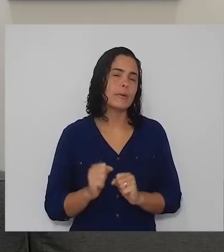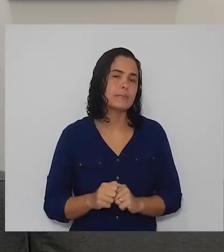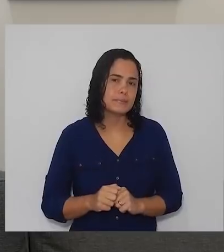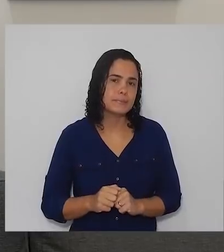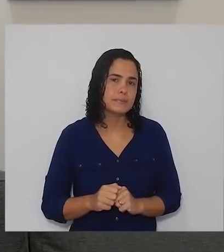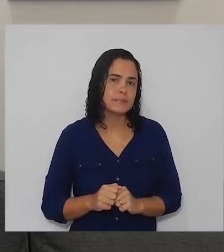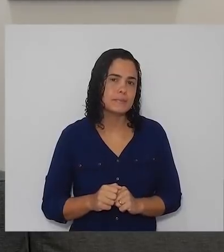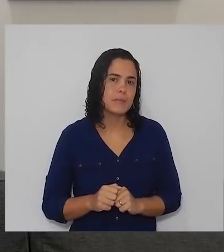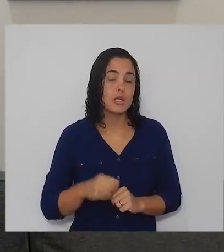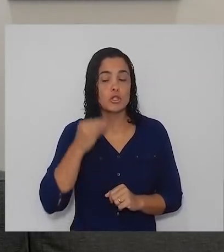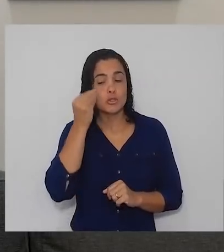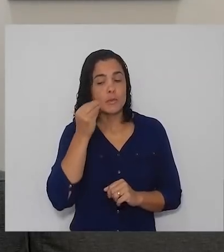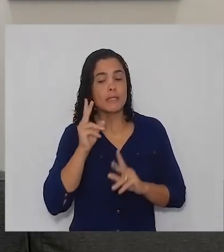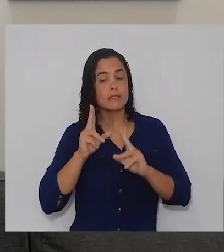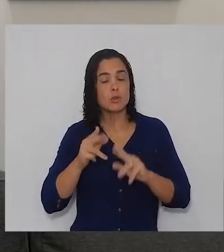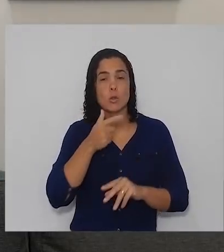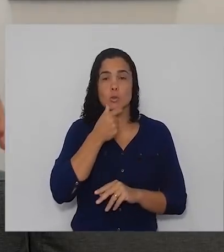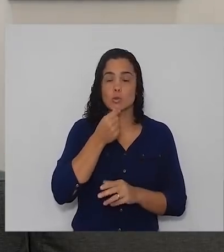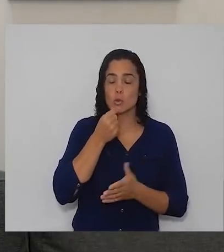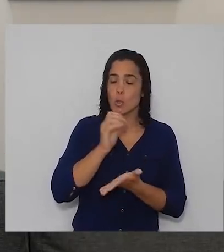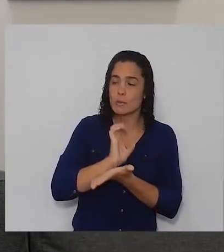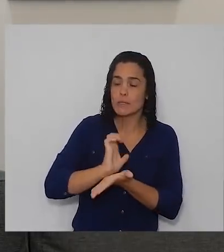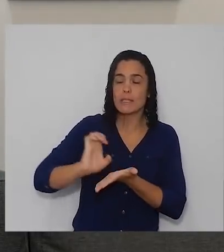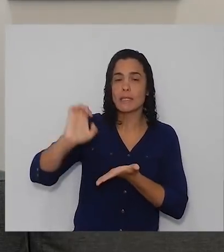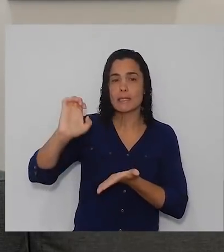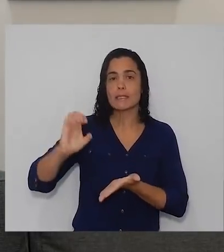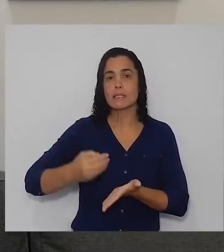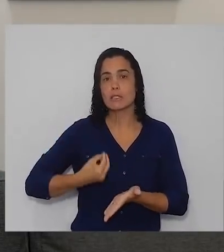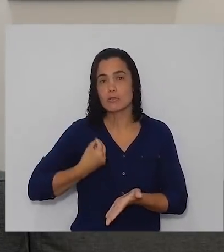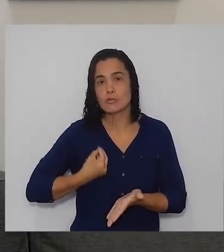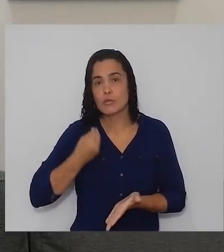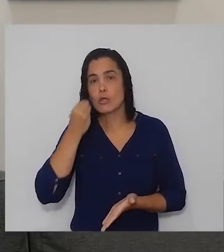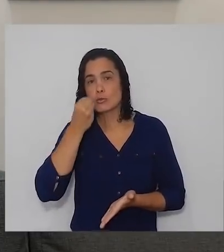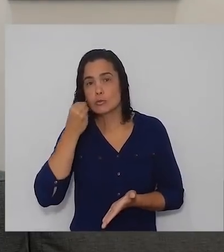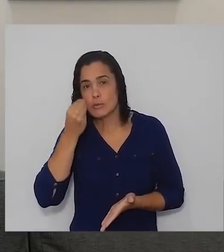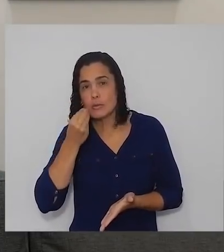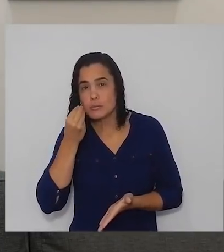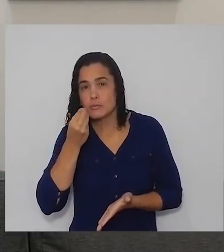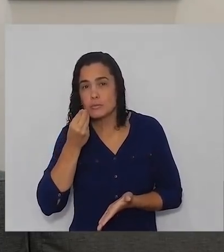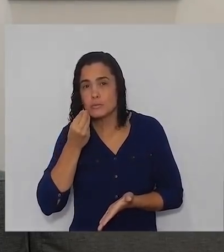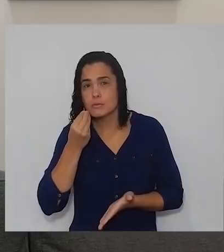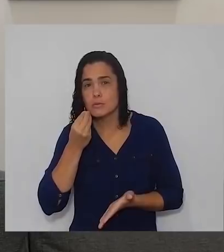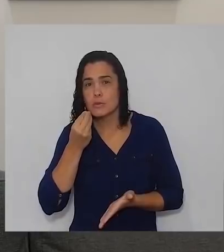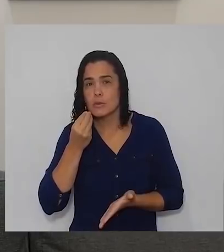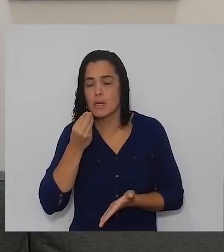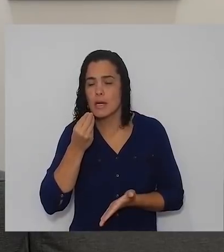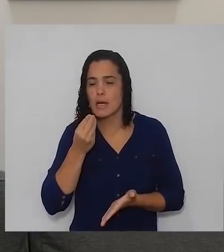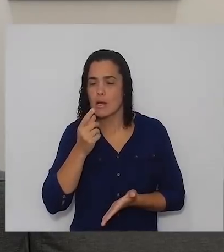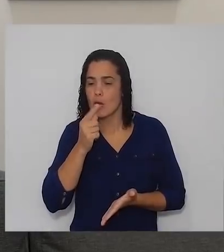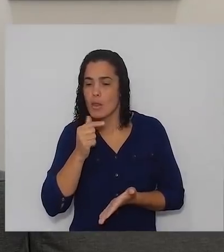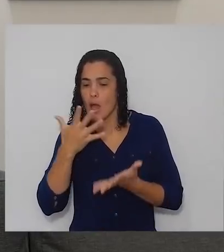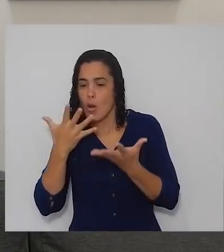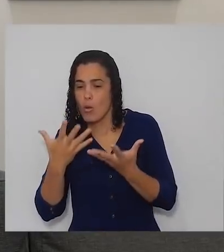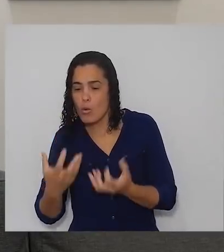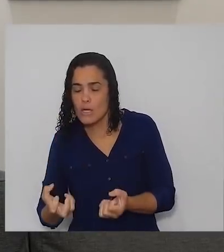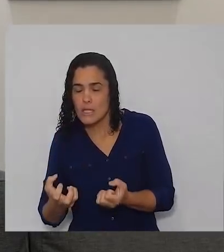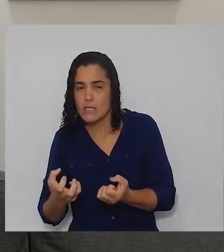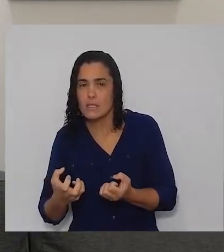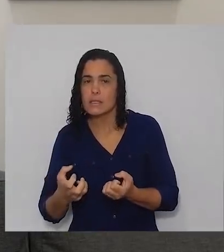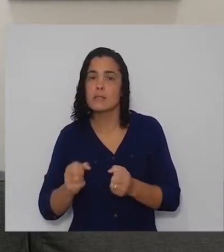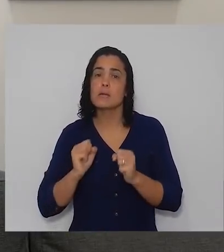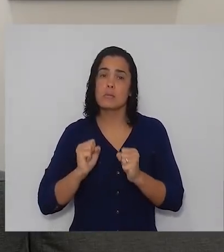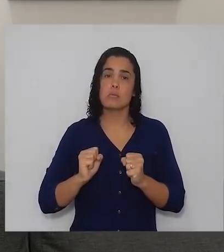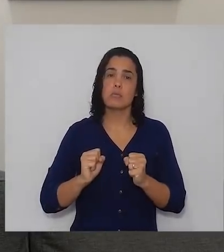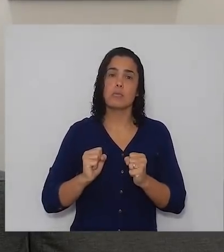que Elias viveu à beira daquele riacho se assemelha em muito àquilo que eu e você podemos viver